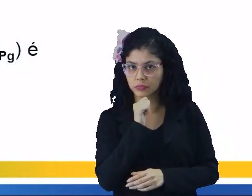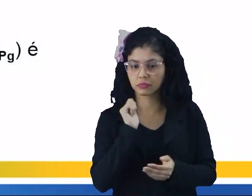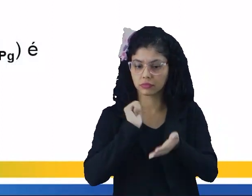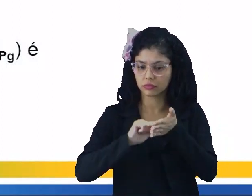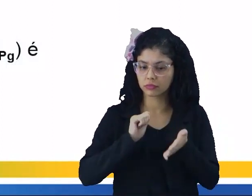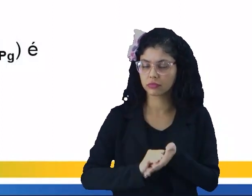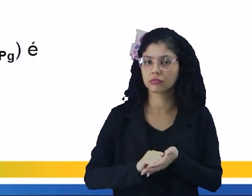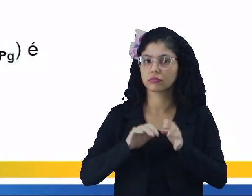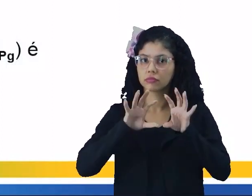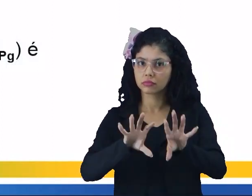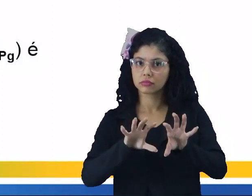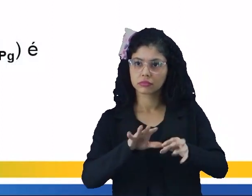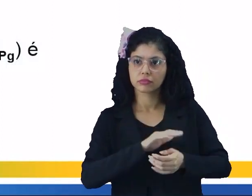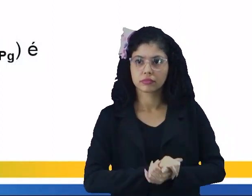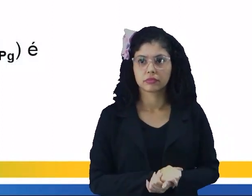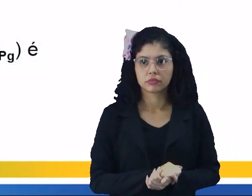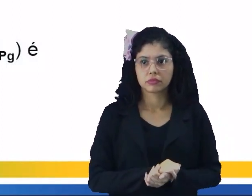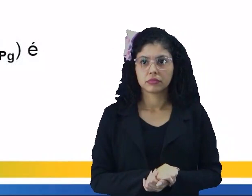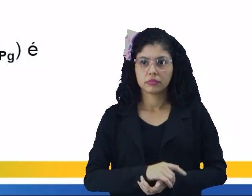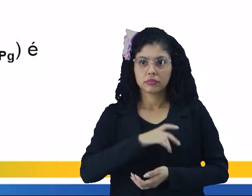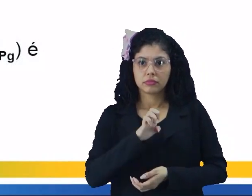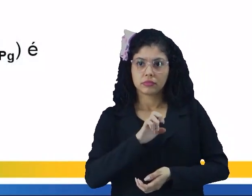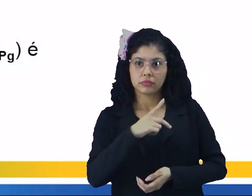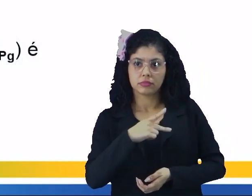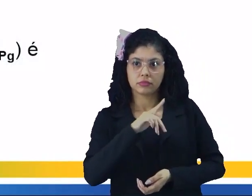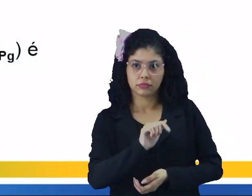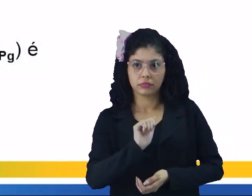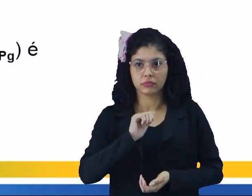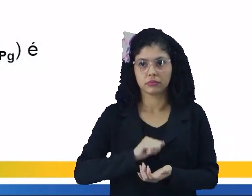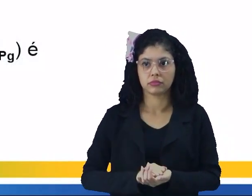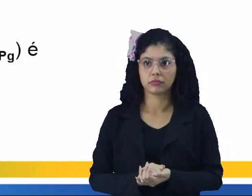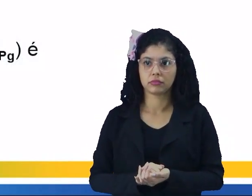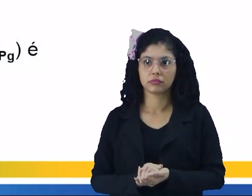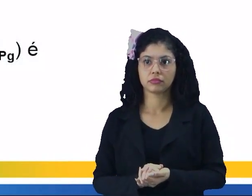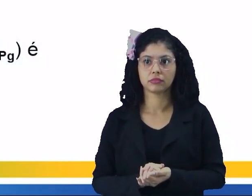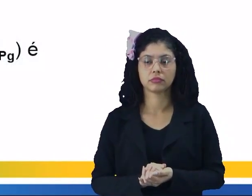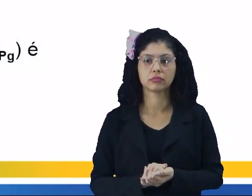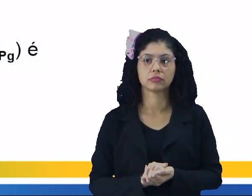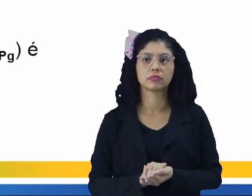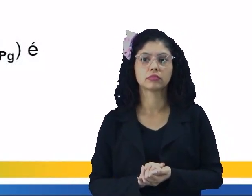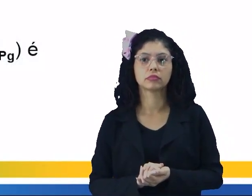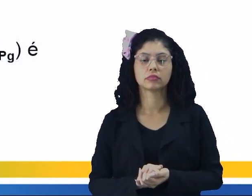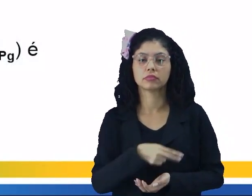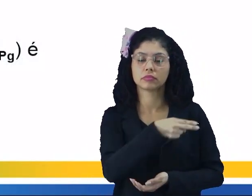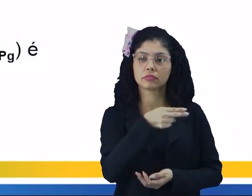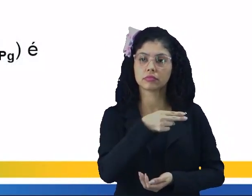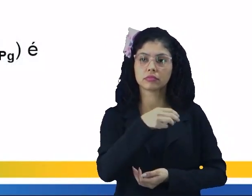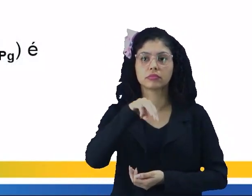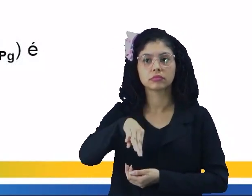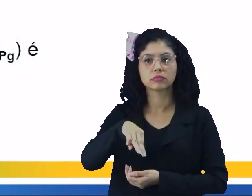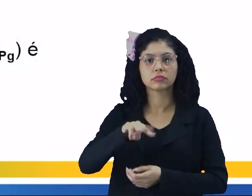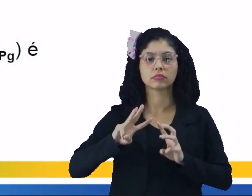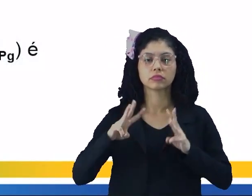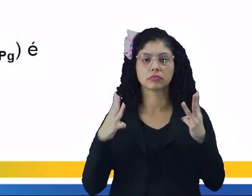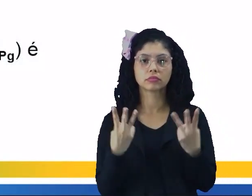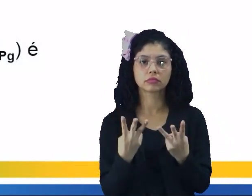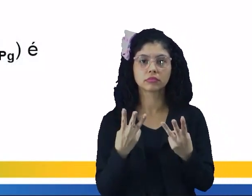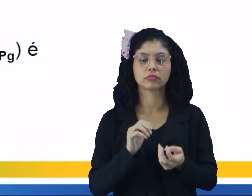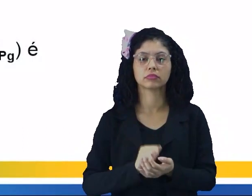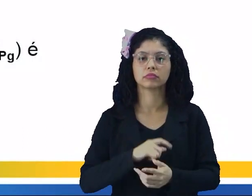essa fórmula da seguinte maneira. EPG, energia potencial gravitacional, igual a m de